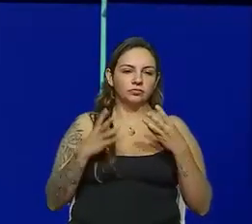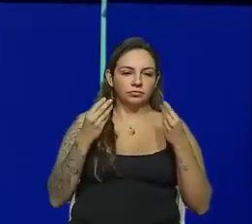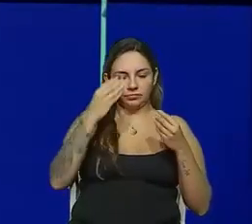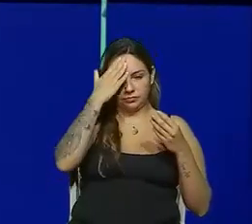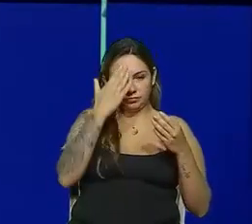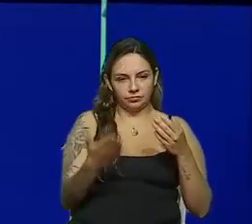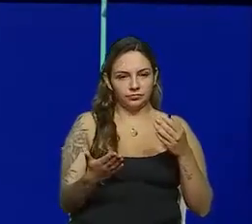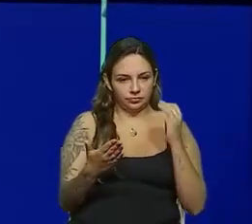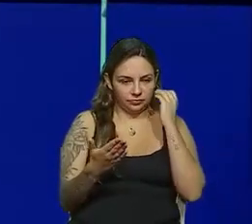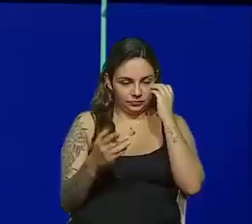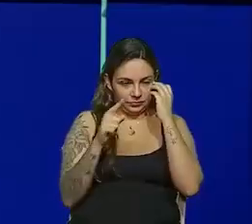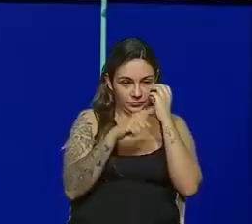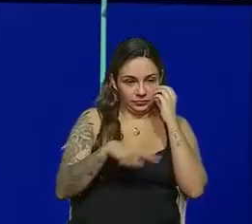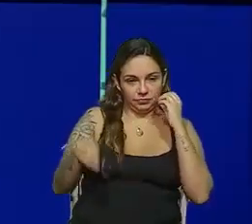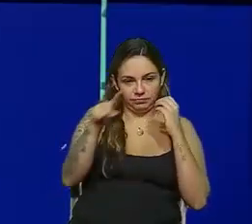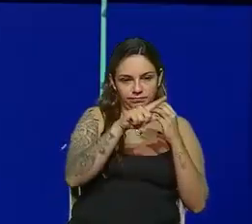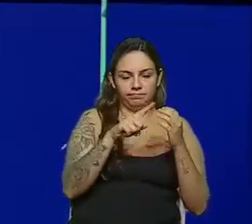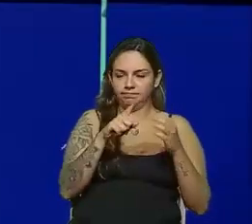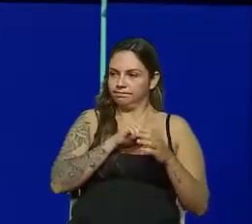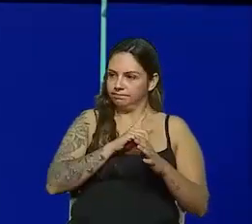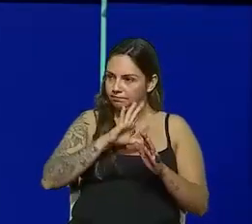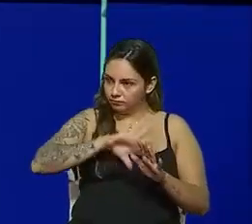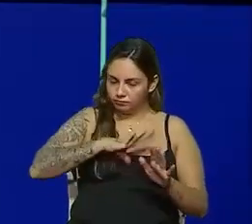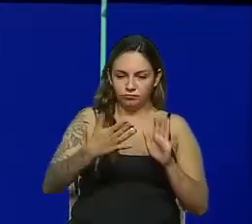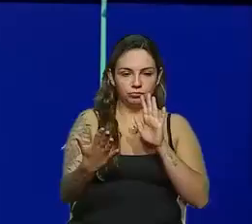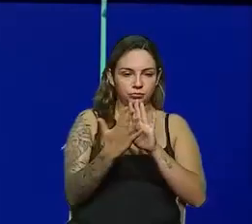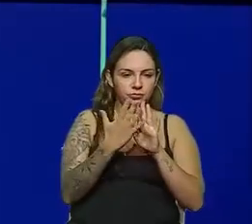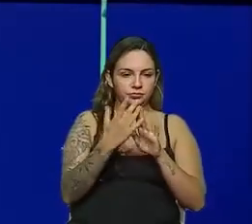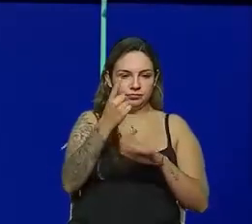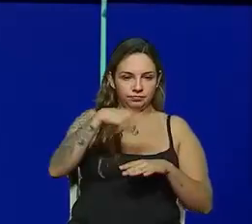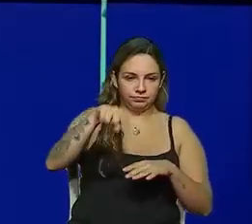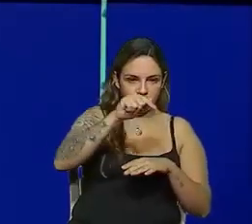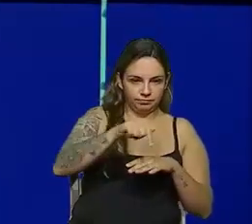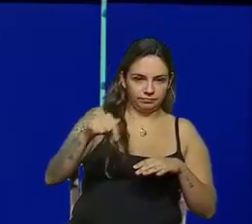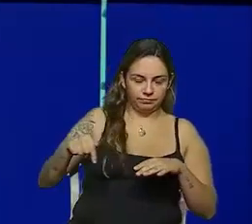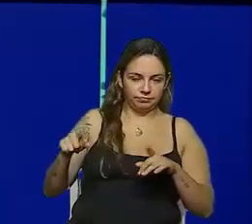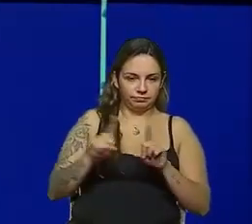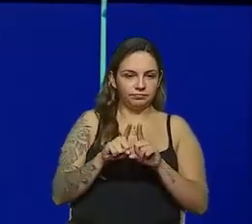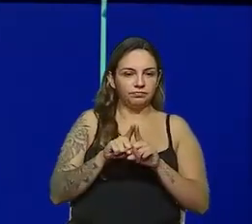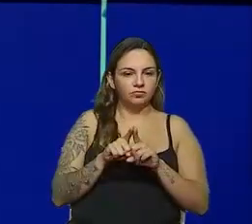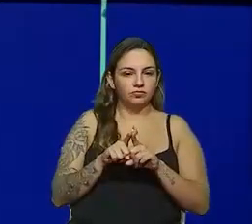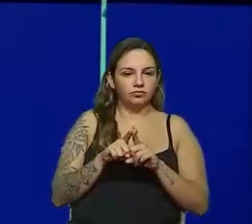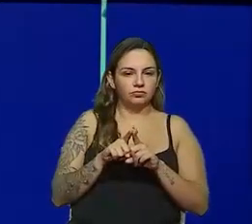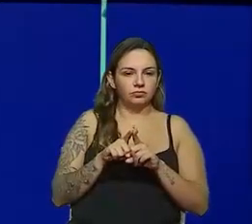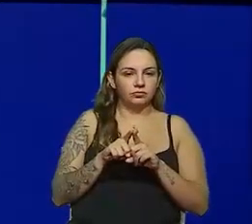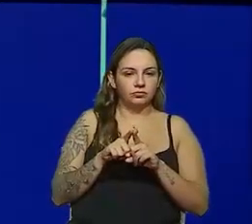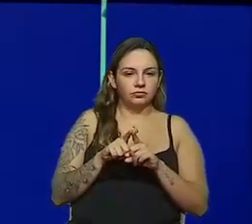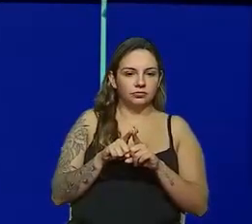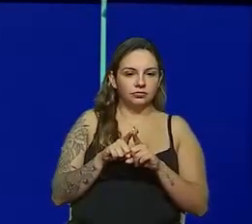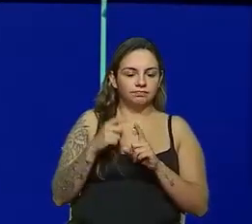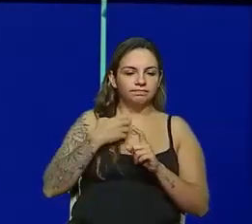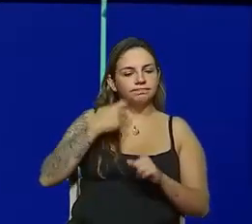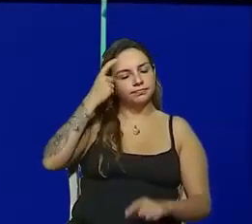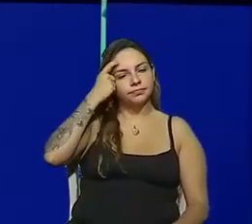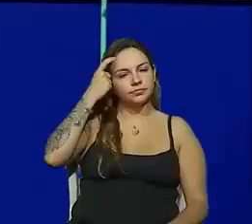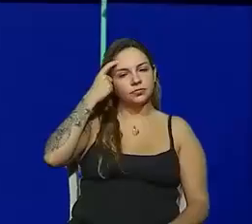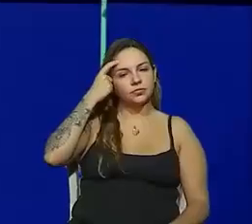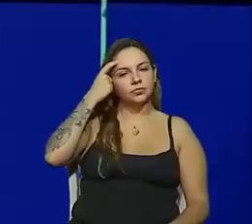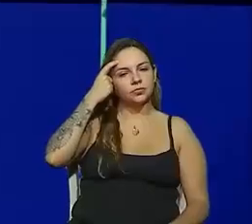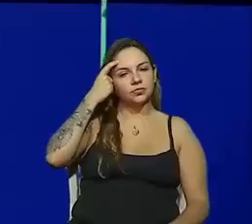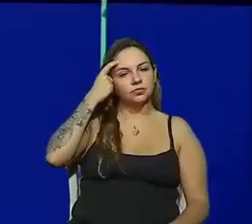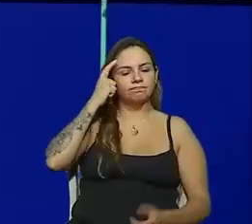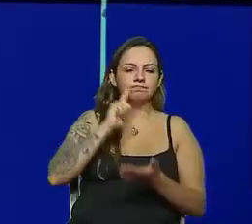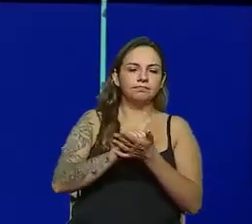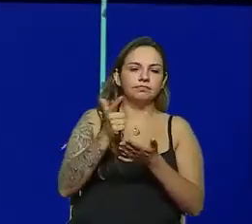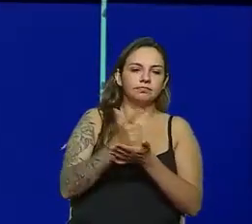muito obrigada a vocês que enfrentaram a ditadura, vocês que estão aqui, vocês que também estão aqui, eu fico pensando